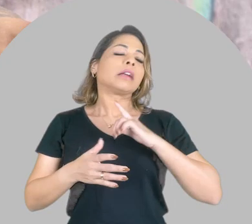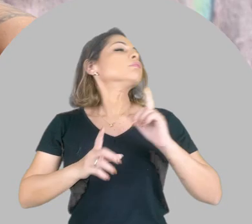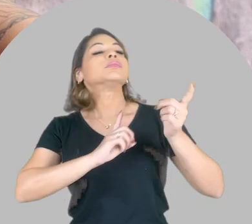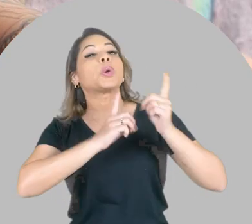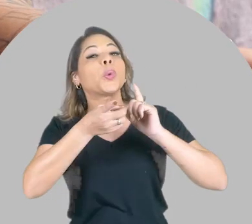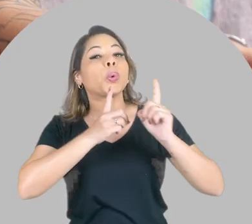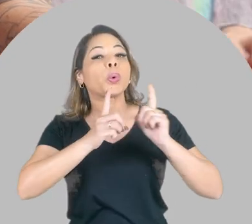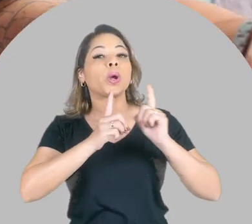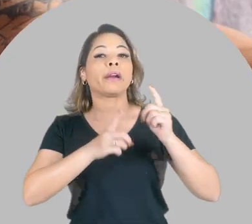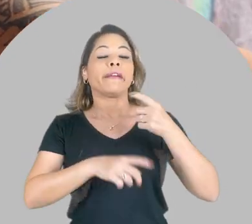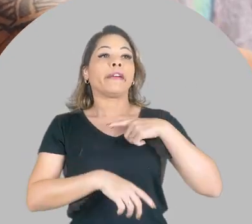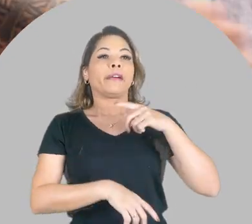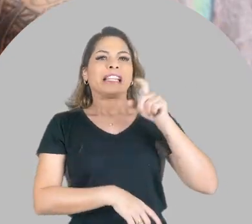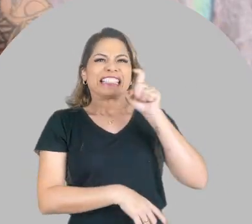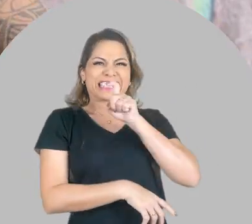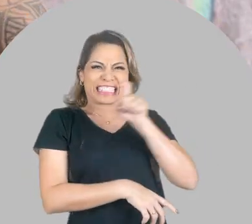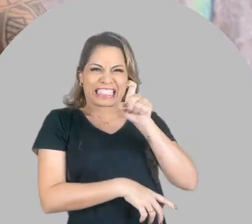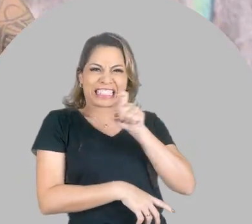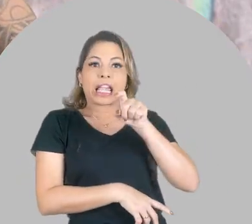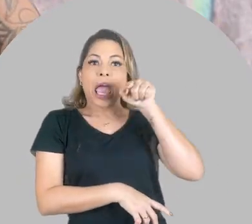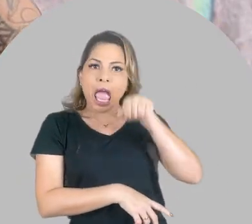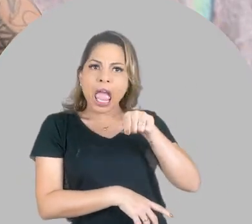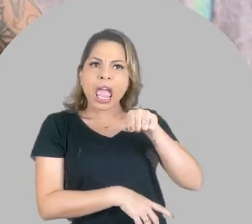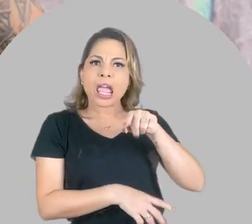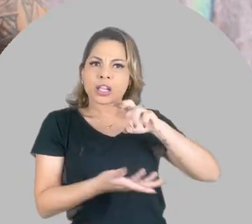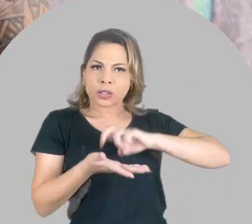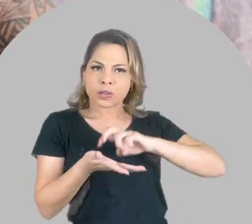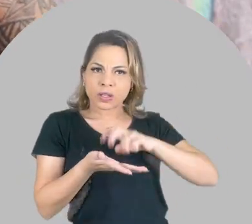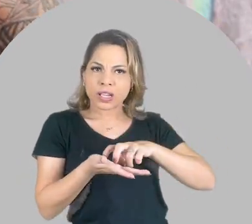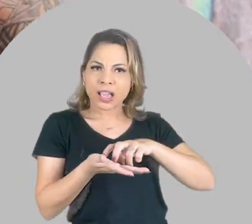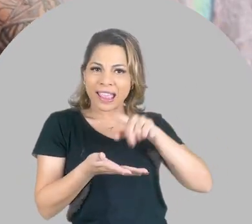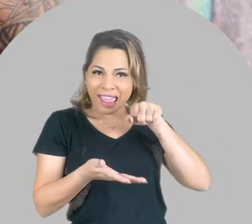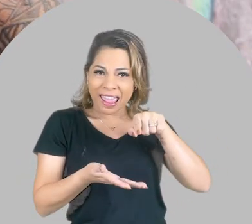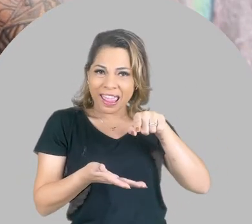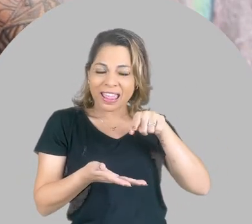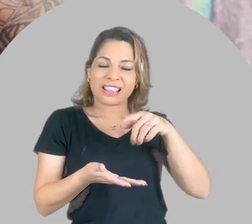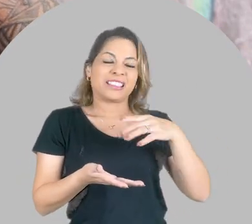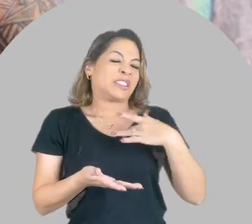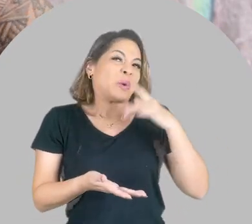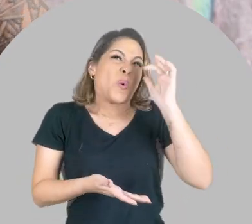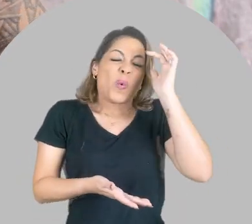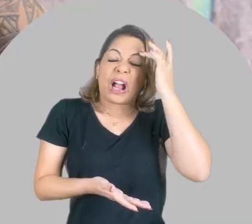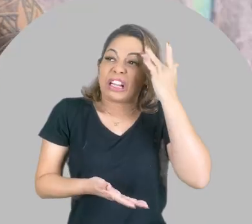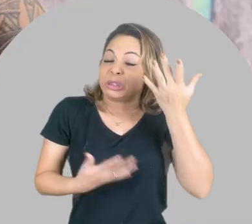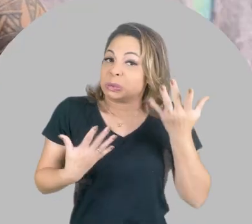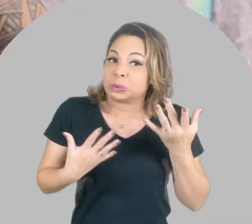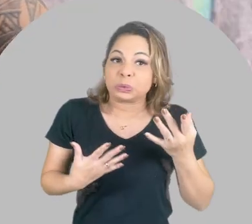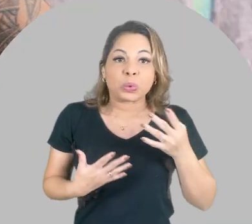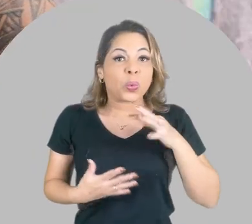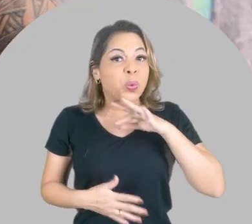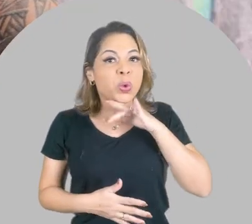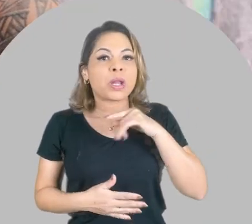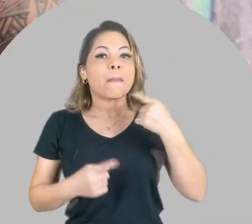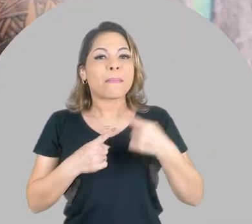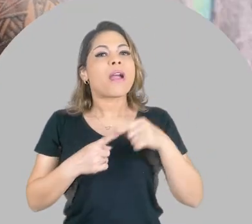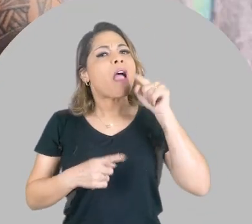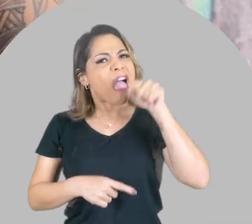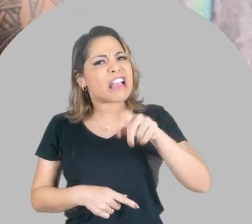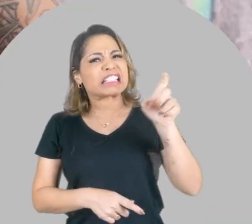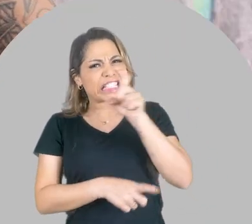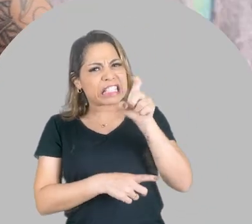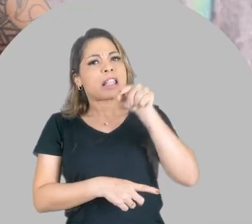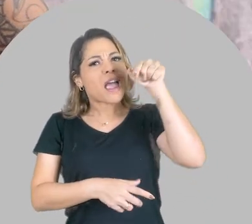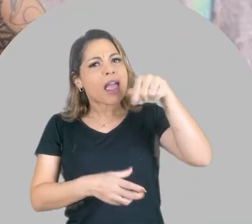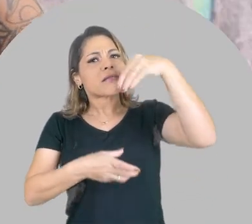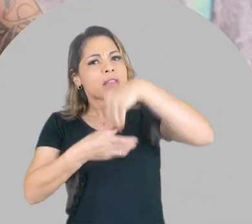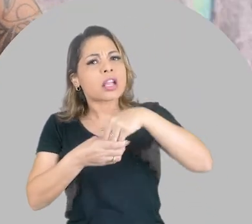Pronto, aí tem uma discussão, o picho é ou não é do hip hop? Cara, eu acho isso absurdo. É lógico